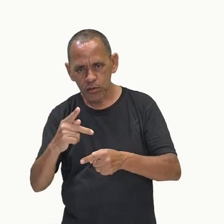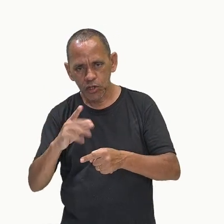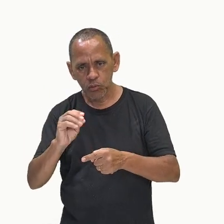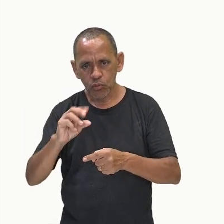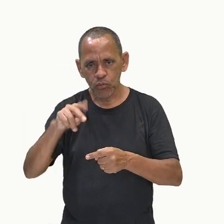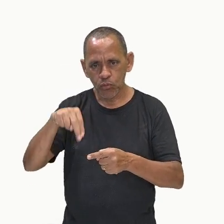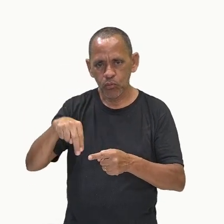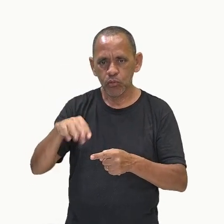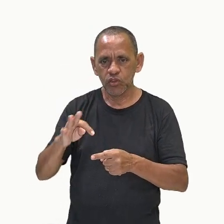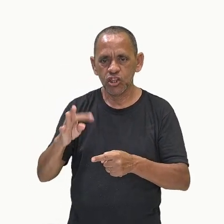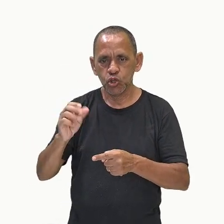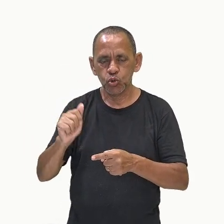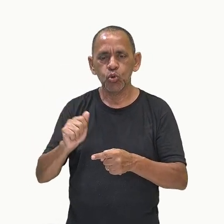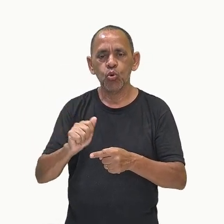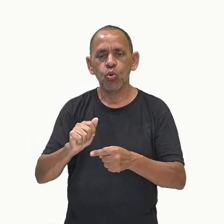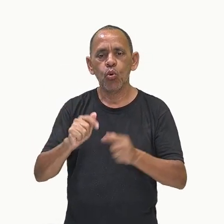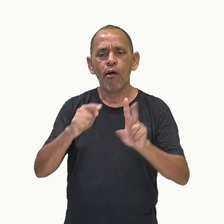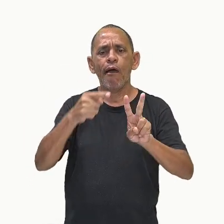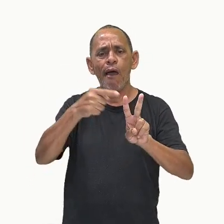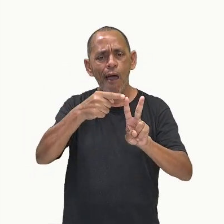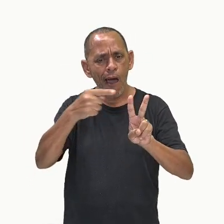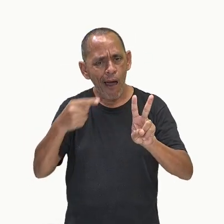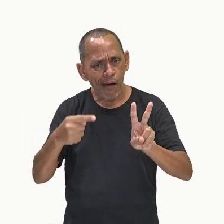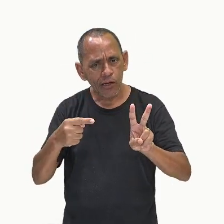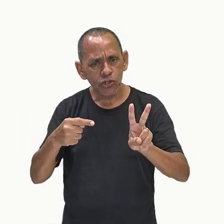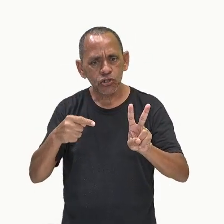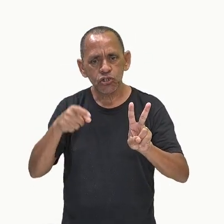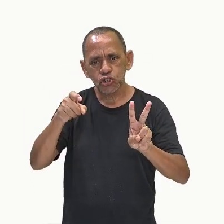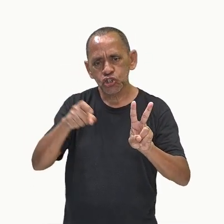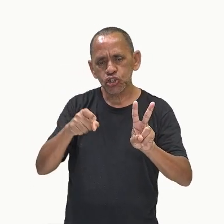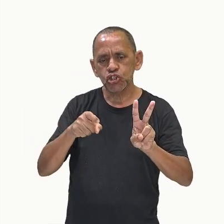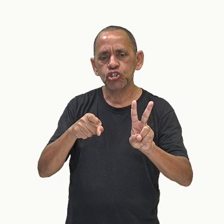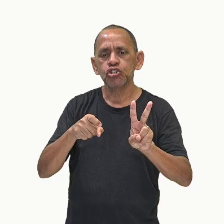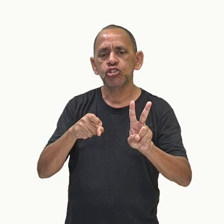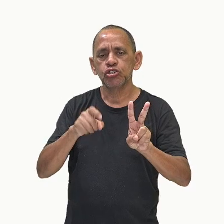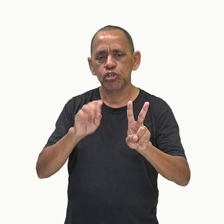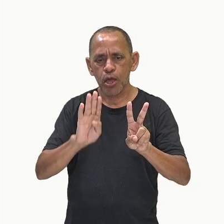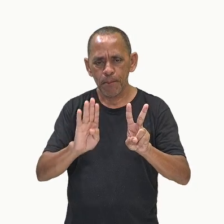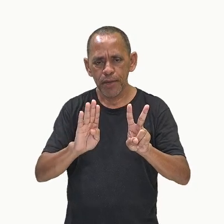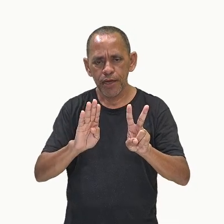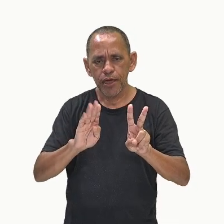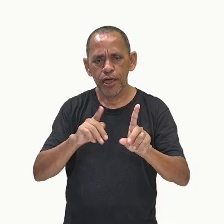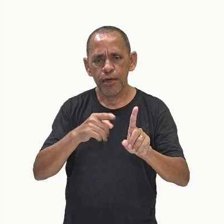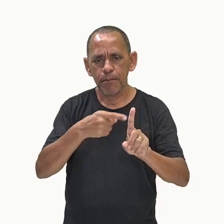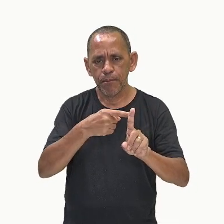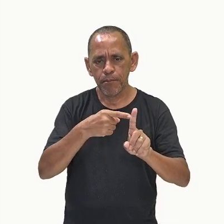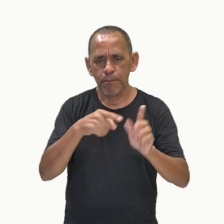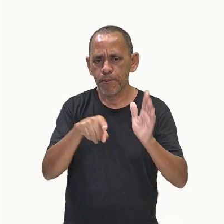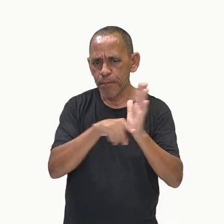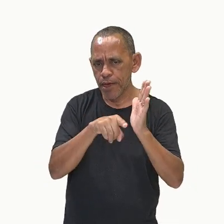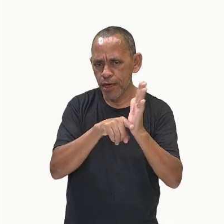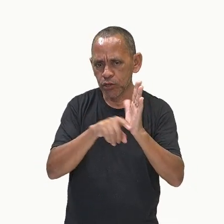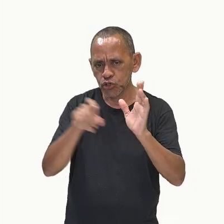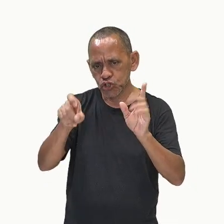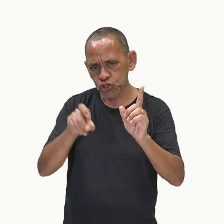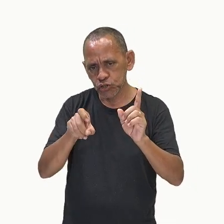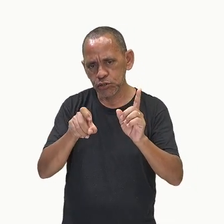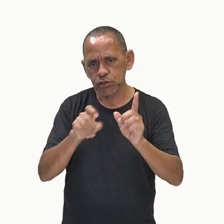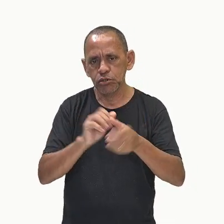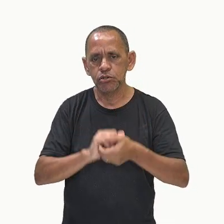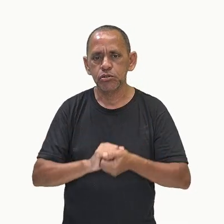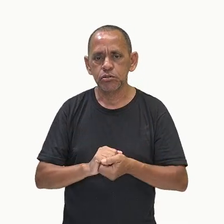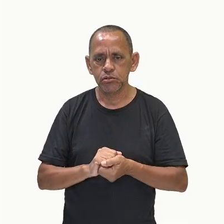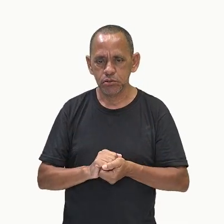de xb menos xa, alguns autores gostam de expressar da seguinte forma, x índice